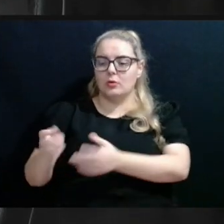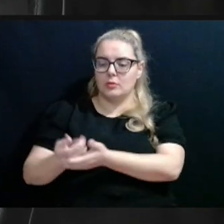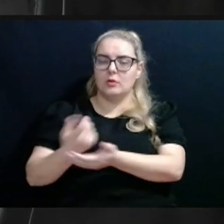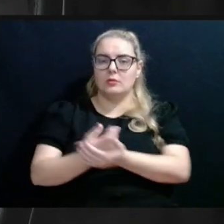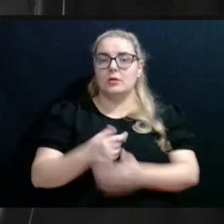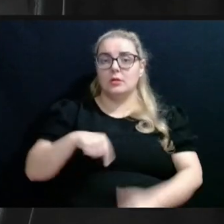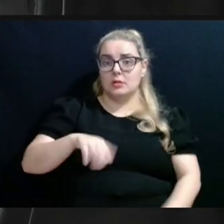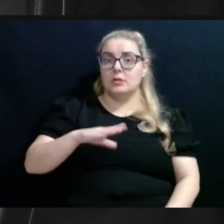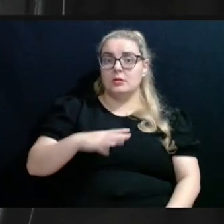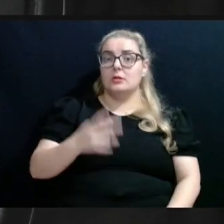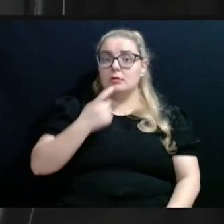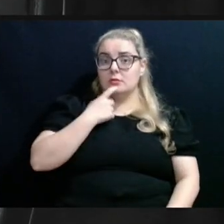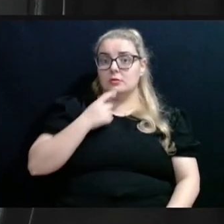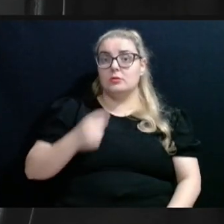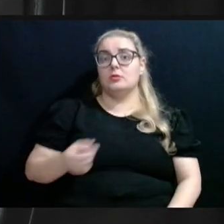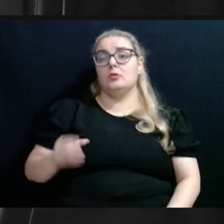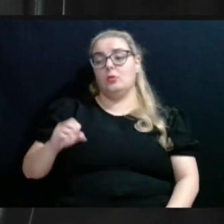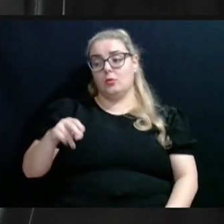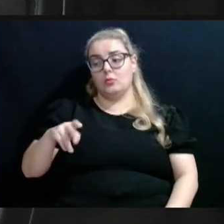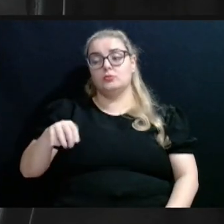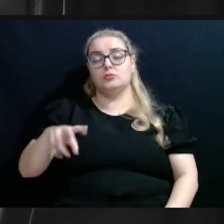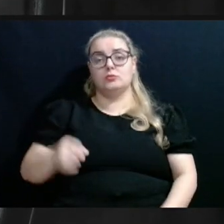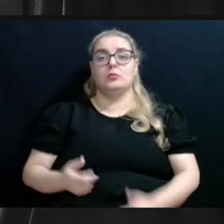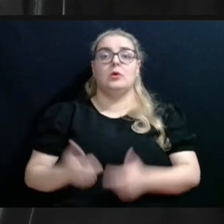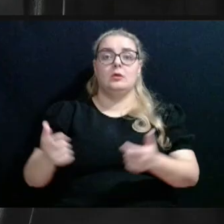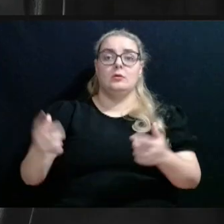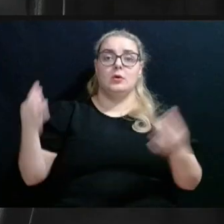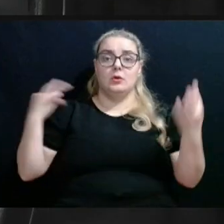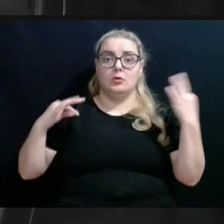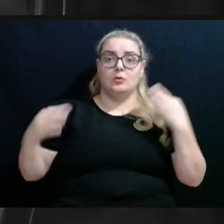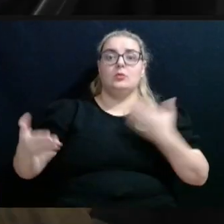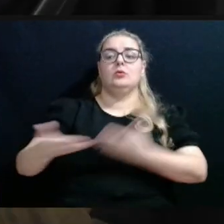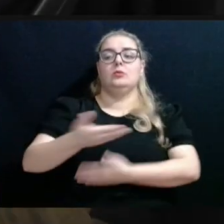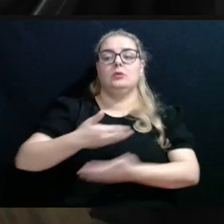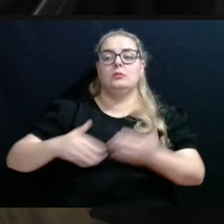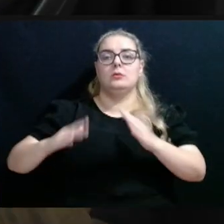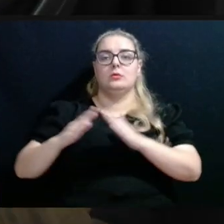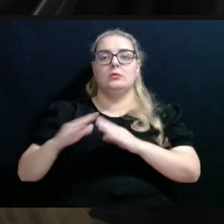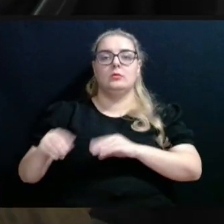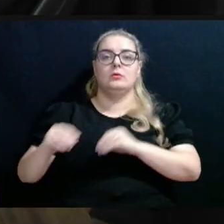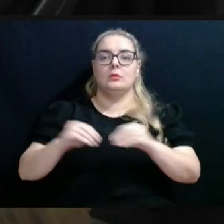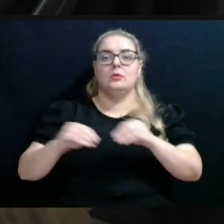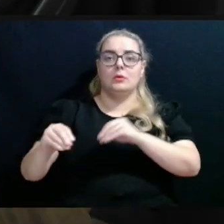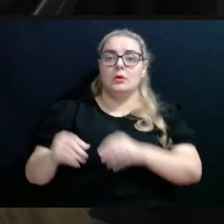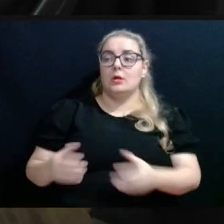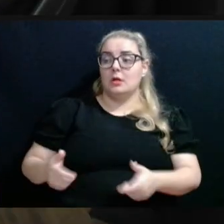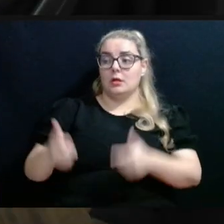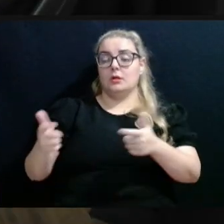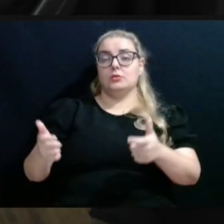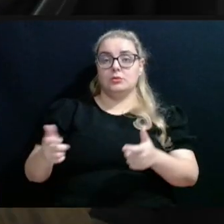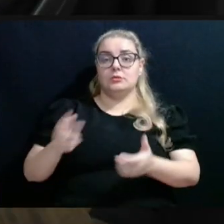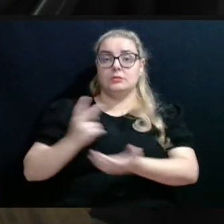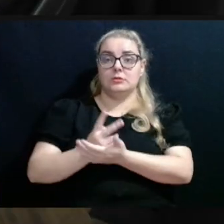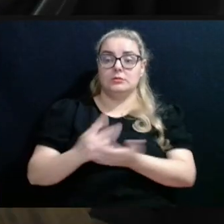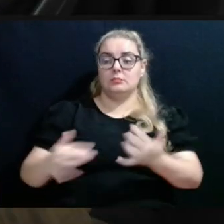é muito grande, o giro de turistas e moradores e transeuntes aqui é muito grande, o consumo é muito forte, Campinas não perderá com